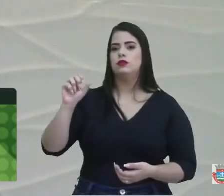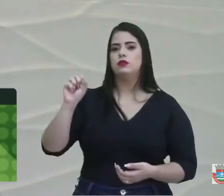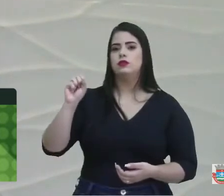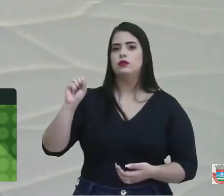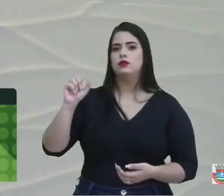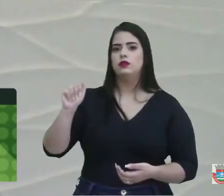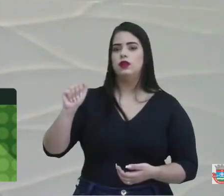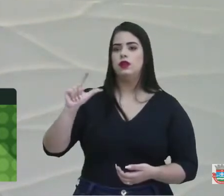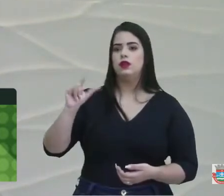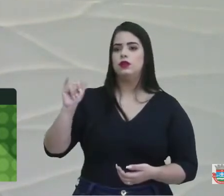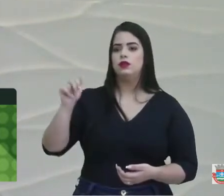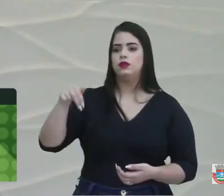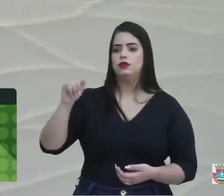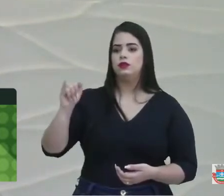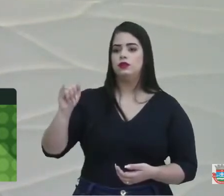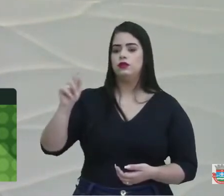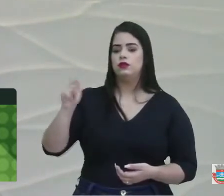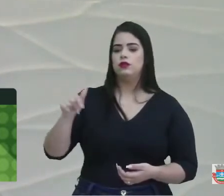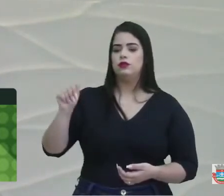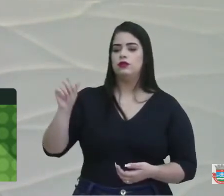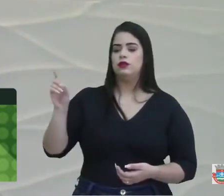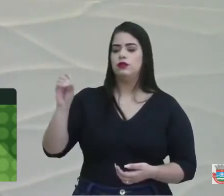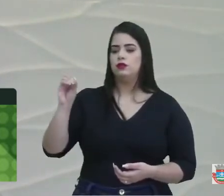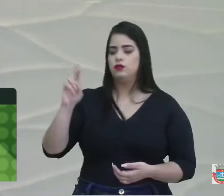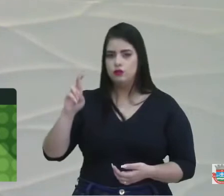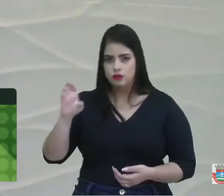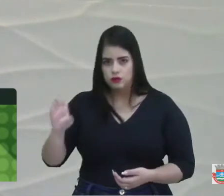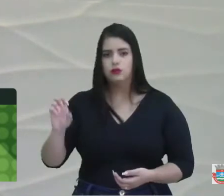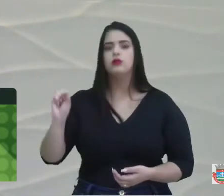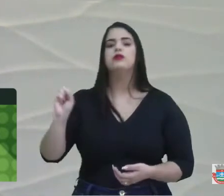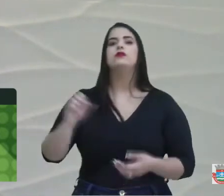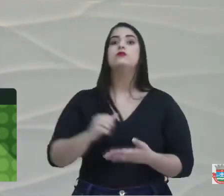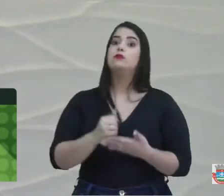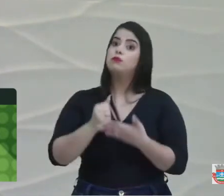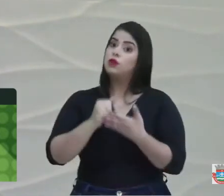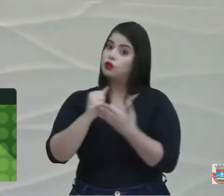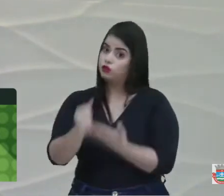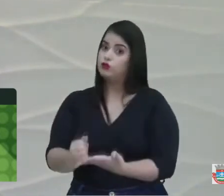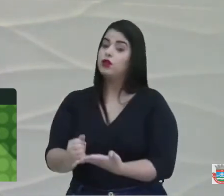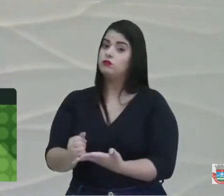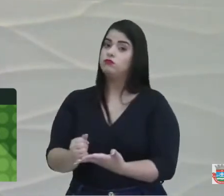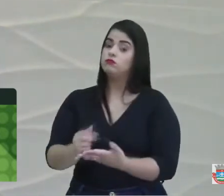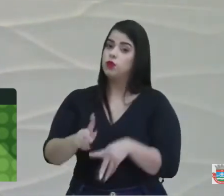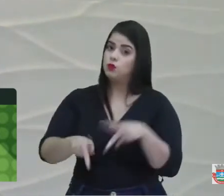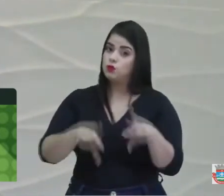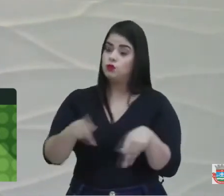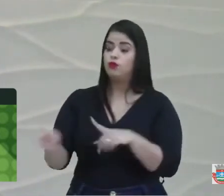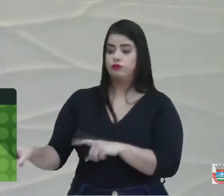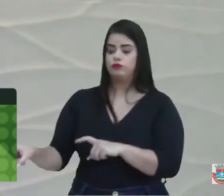de qualidade, como é a água da usina lá do Gama, que há mais de 30 anos, só para vocês terem uma ideia,